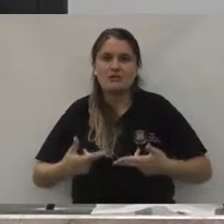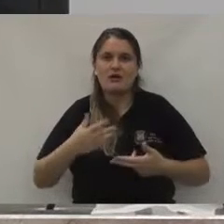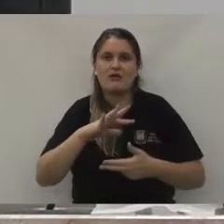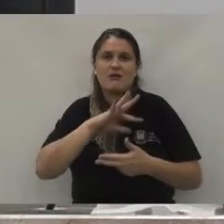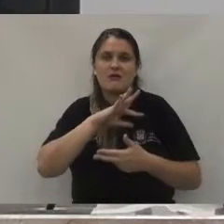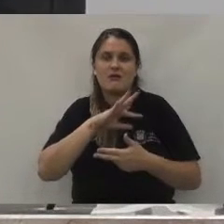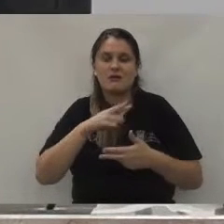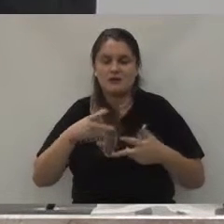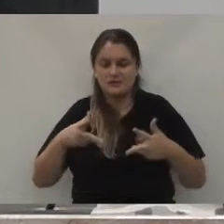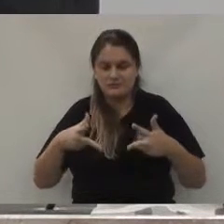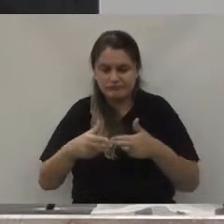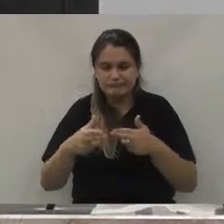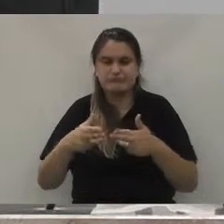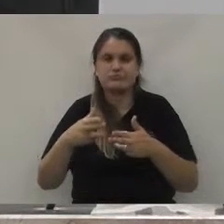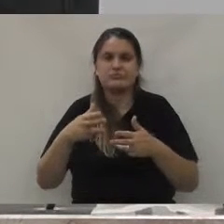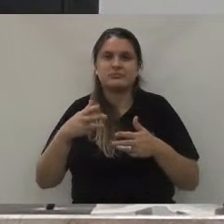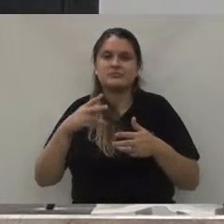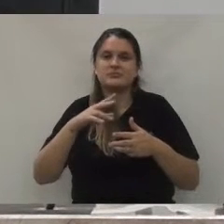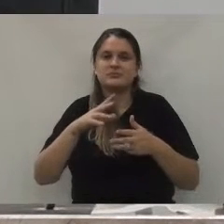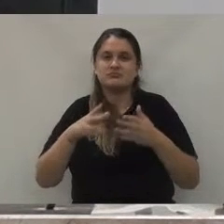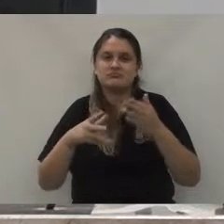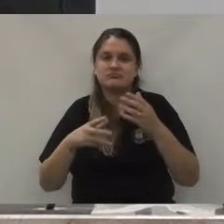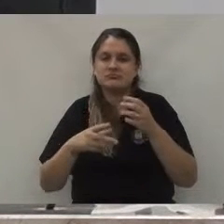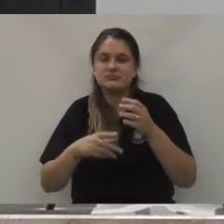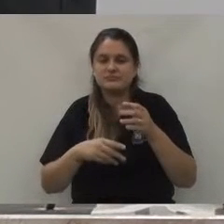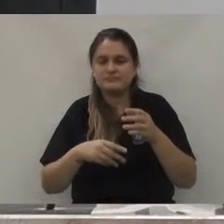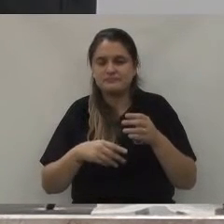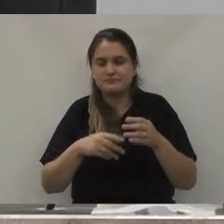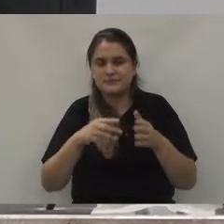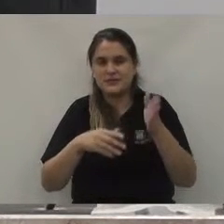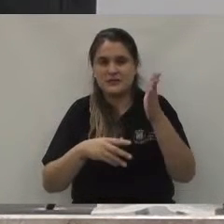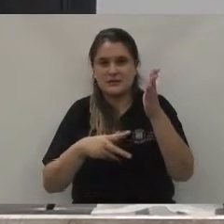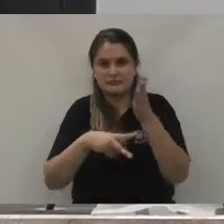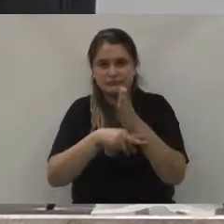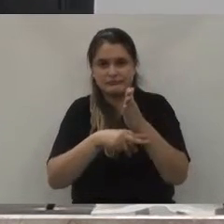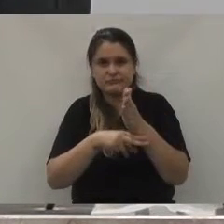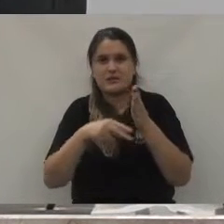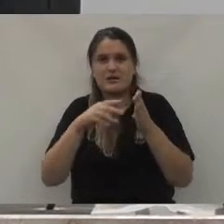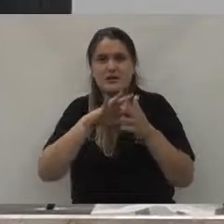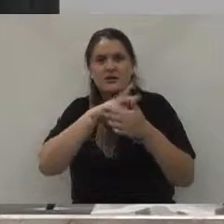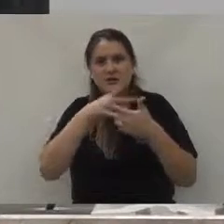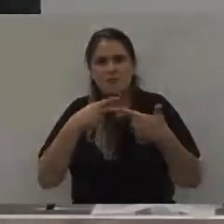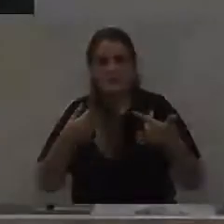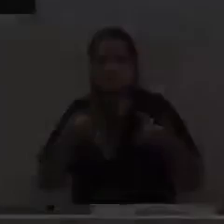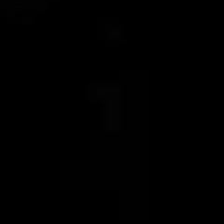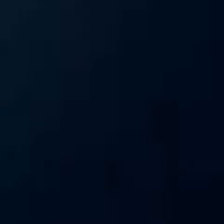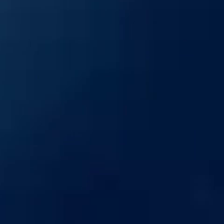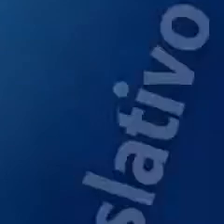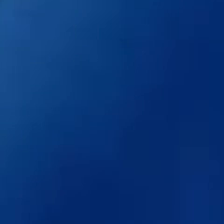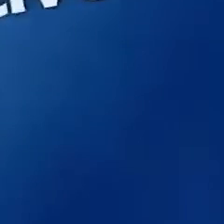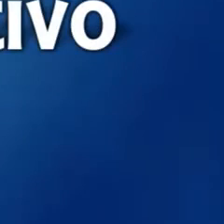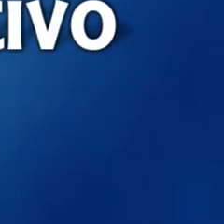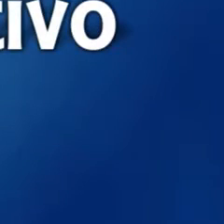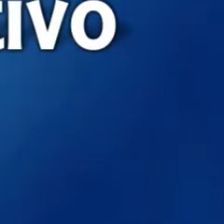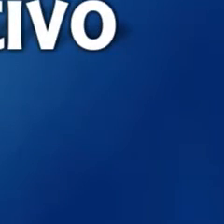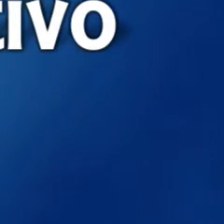certeza que a parceria continua temos mais dois anos aí pela frente e podem contar comigo galera